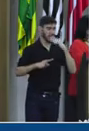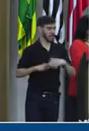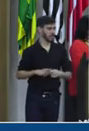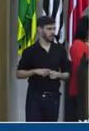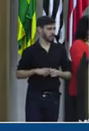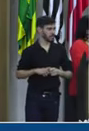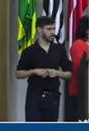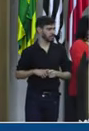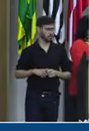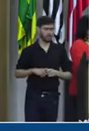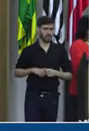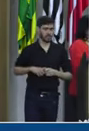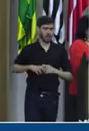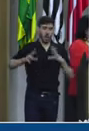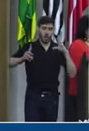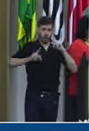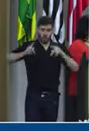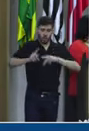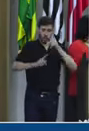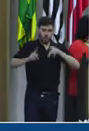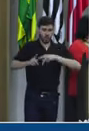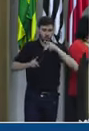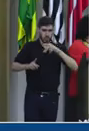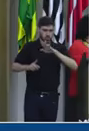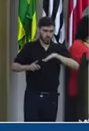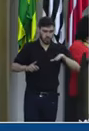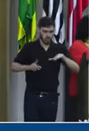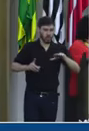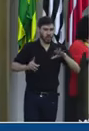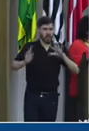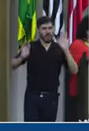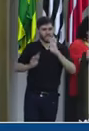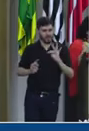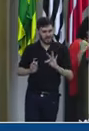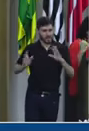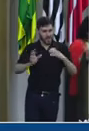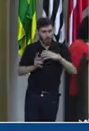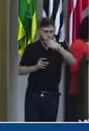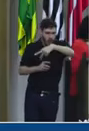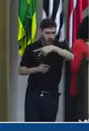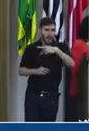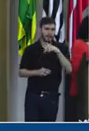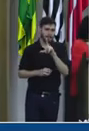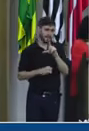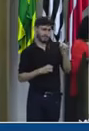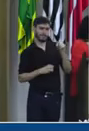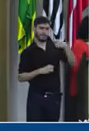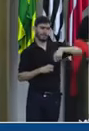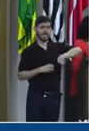todos os meninos de povos tradicionais sejam felizes em suas comunidades e não precisem sair mais.